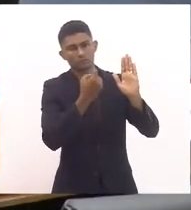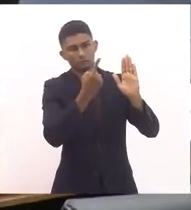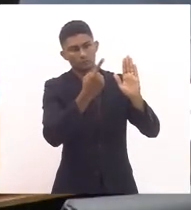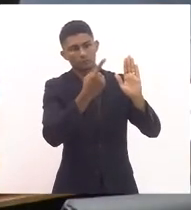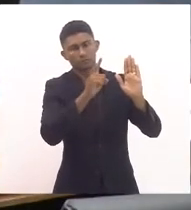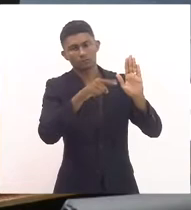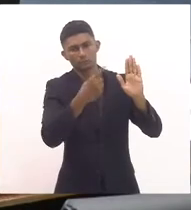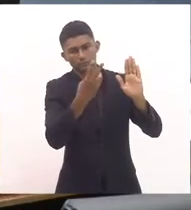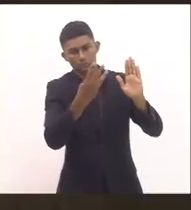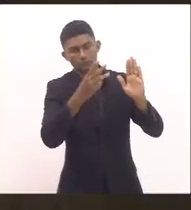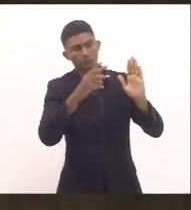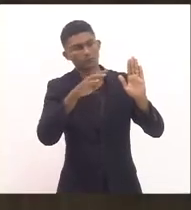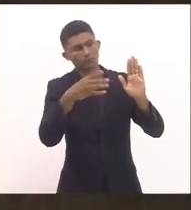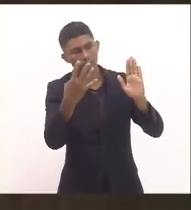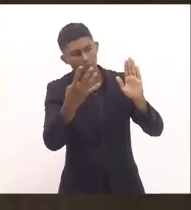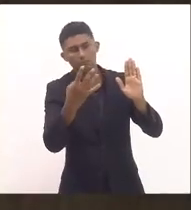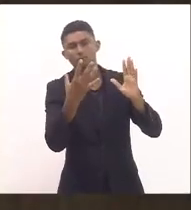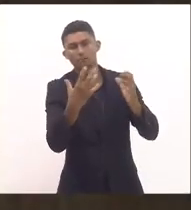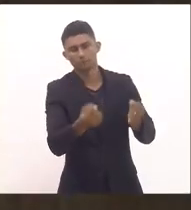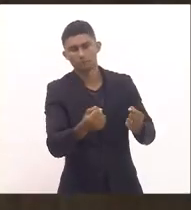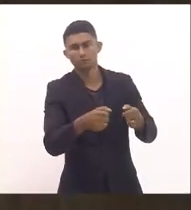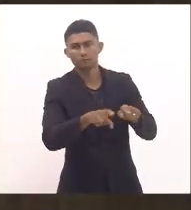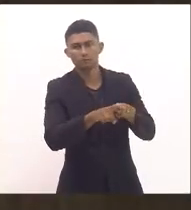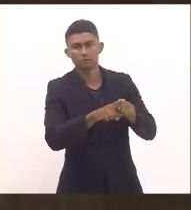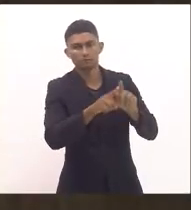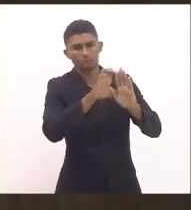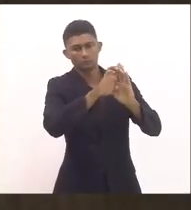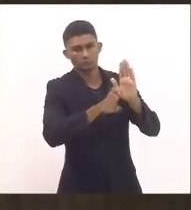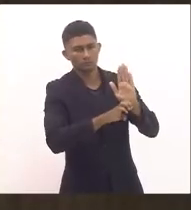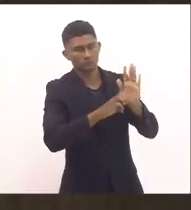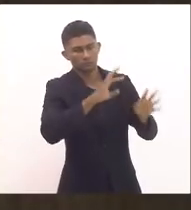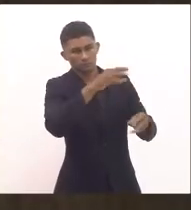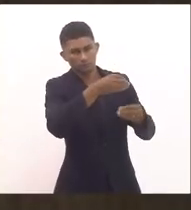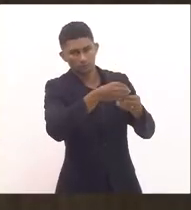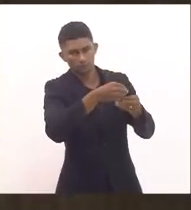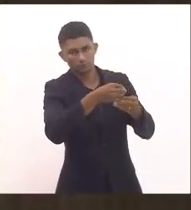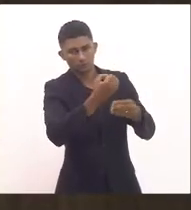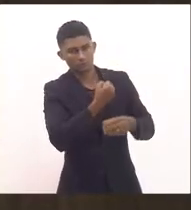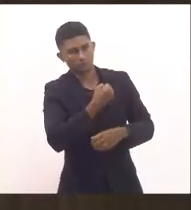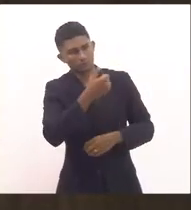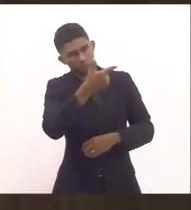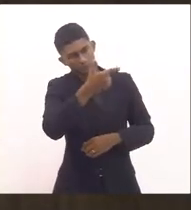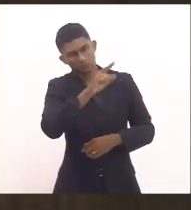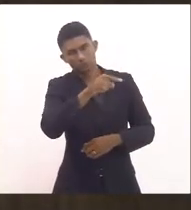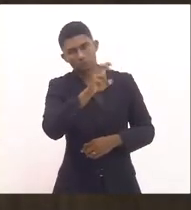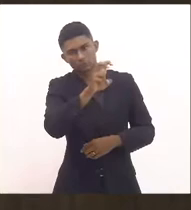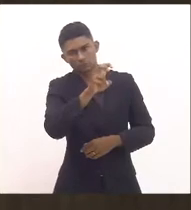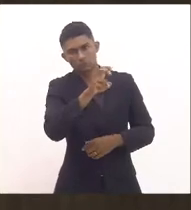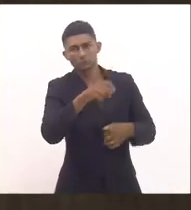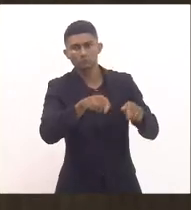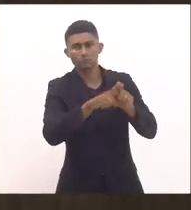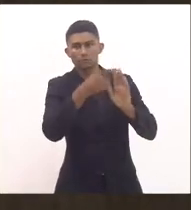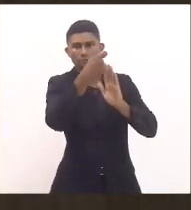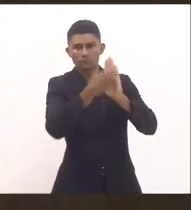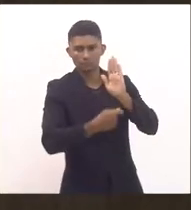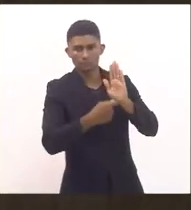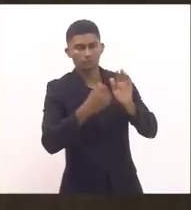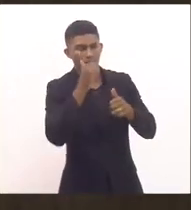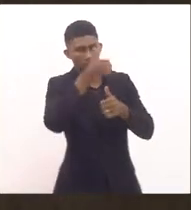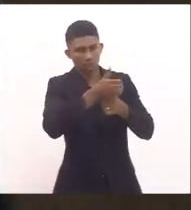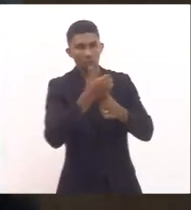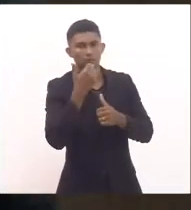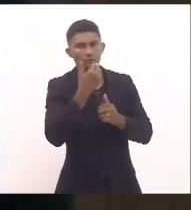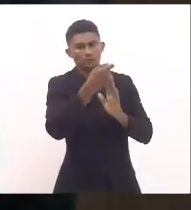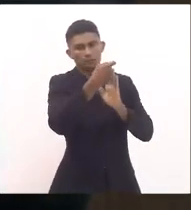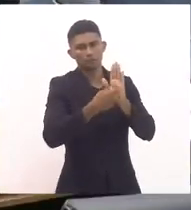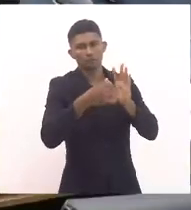4. Favorável com subemenda aglutinativa às emendas 2 e 5. Concluído por substitutivo, pedindo forma final de